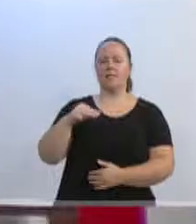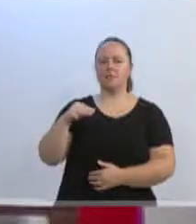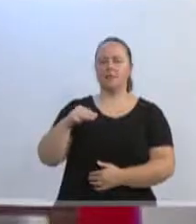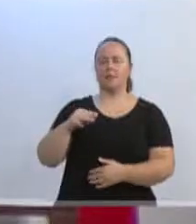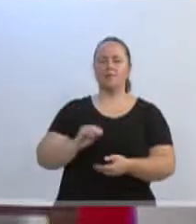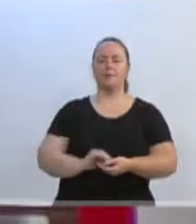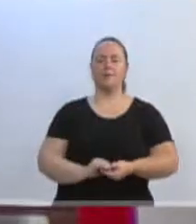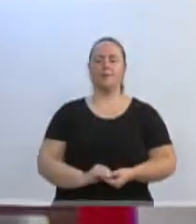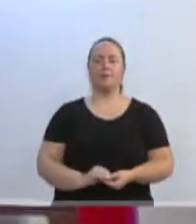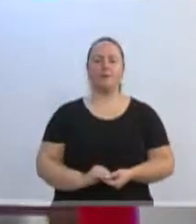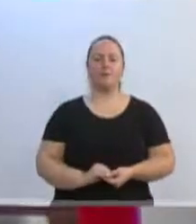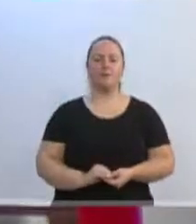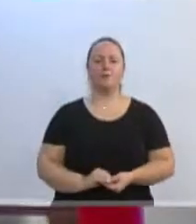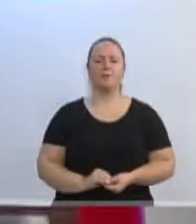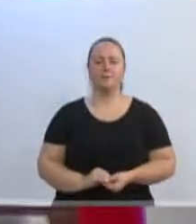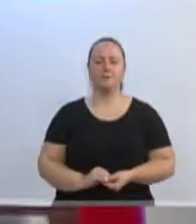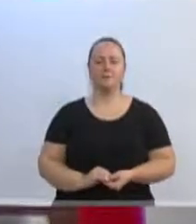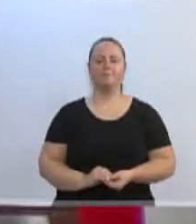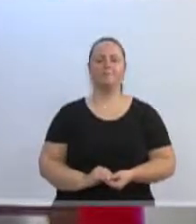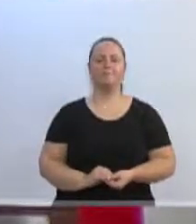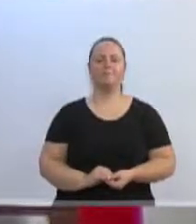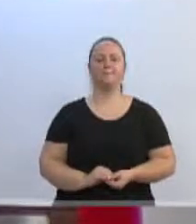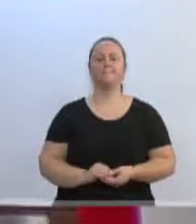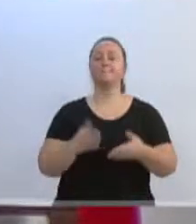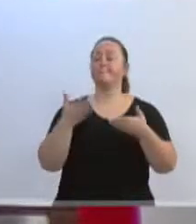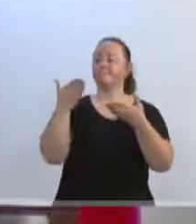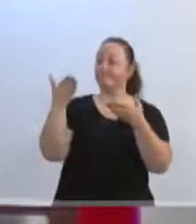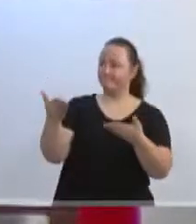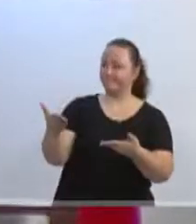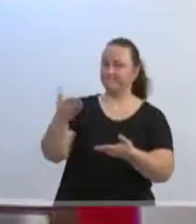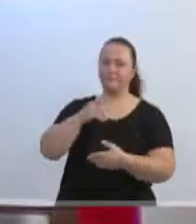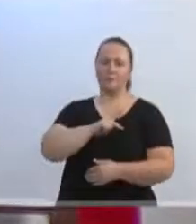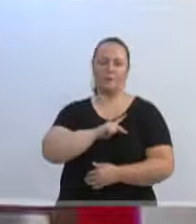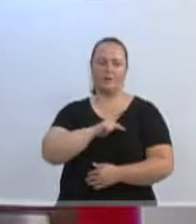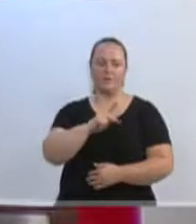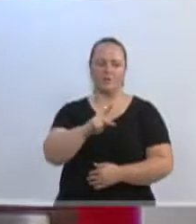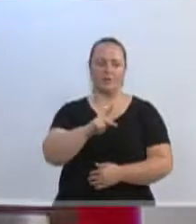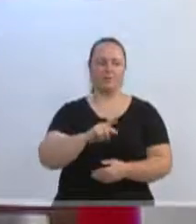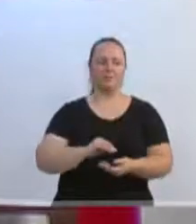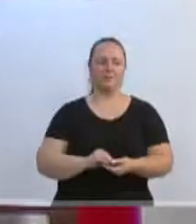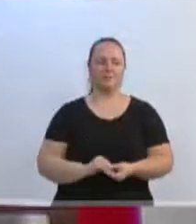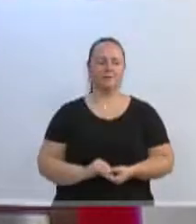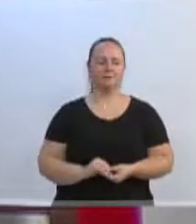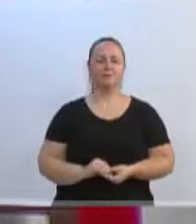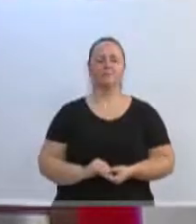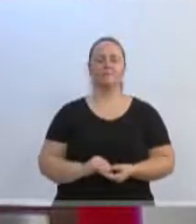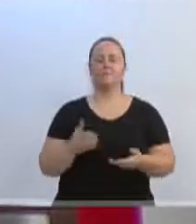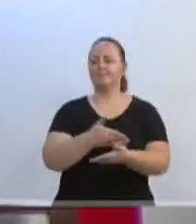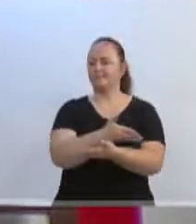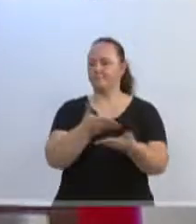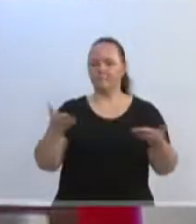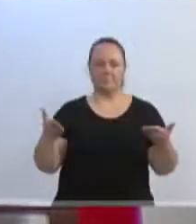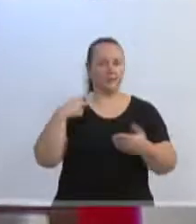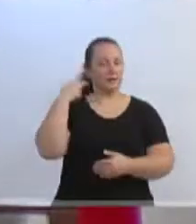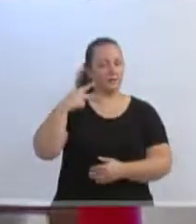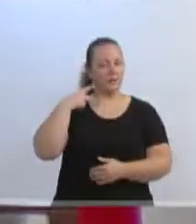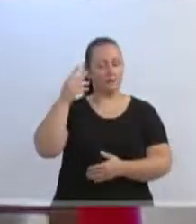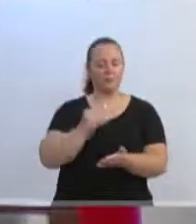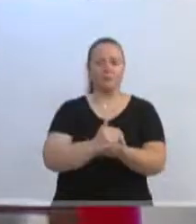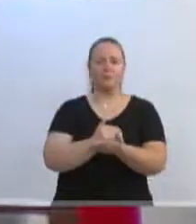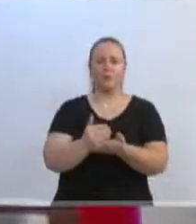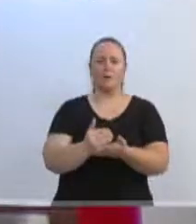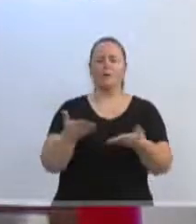Senhor presidente, quem nos acompanha aqui na plenária, os demais vereadores, eu queria iniciar minha fala